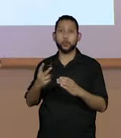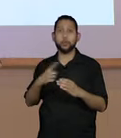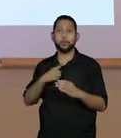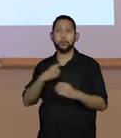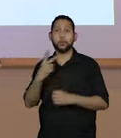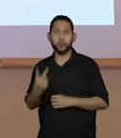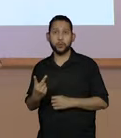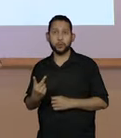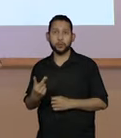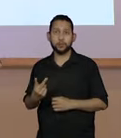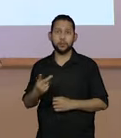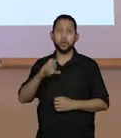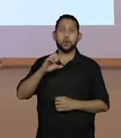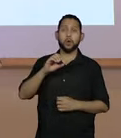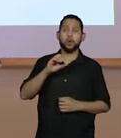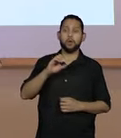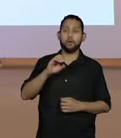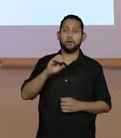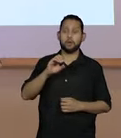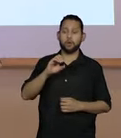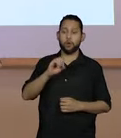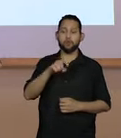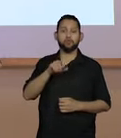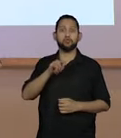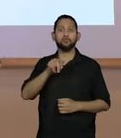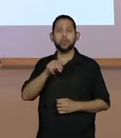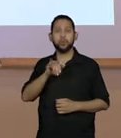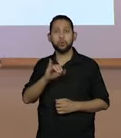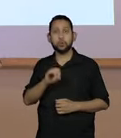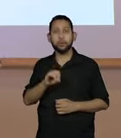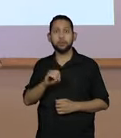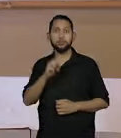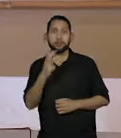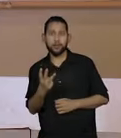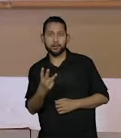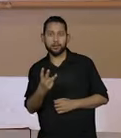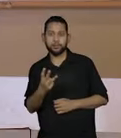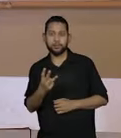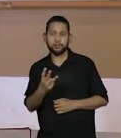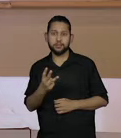Vamos simular este balanceamento na prática.